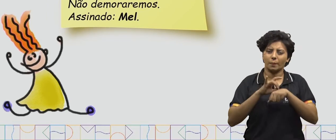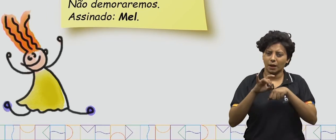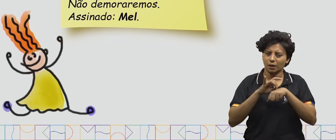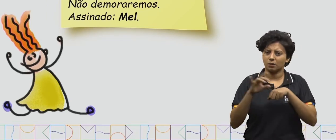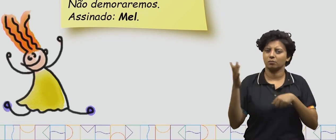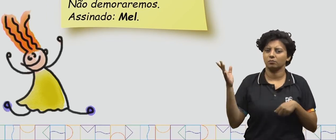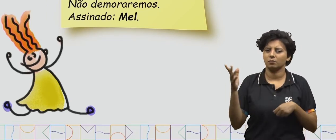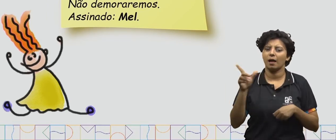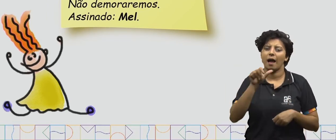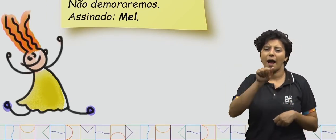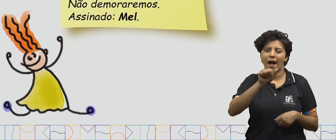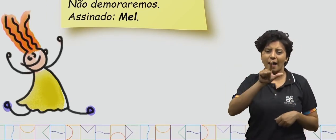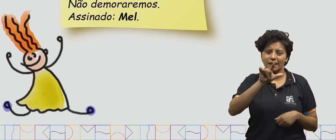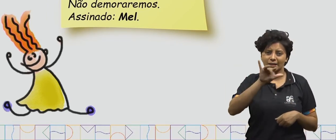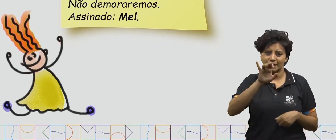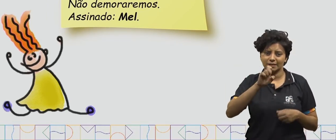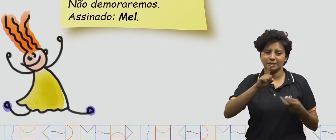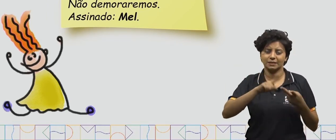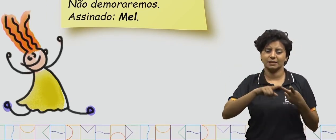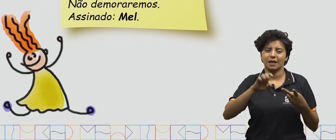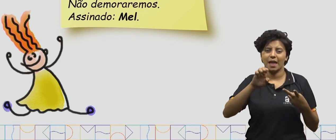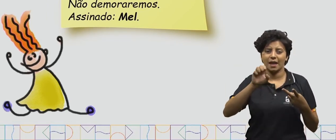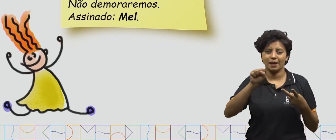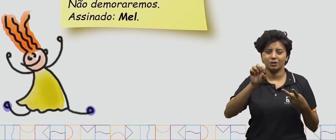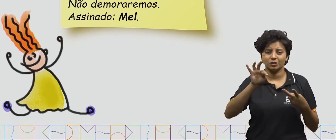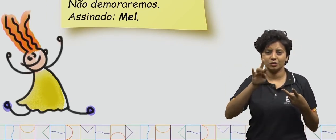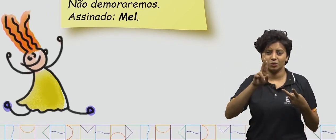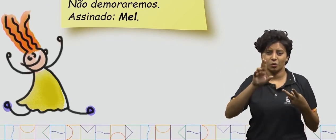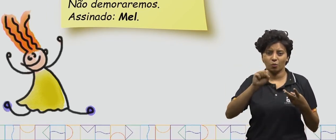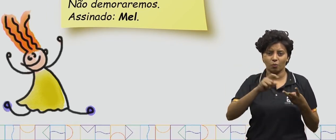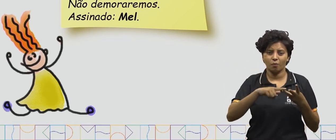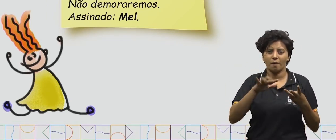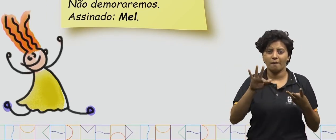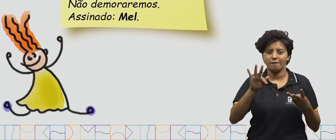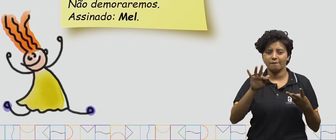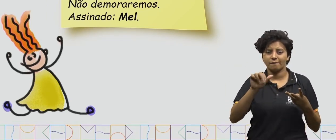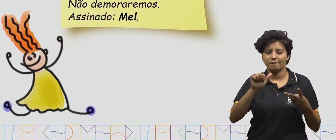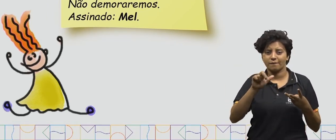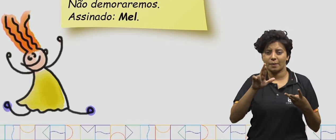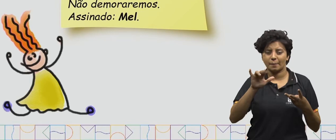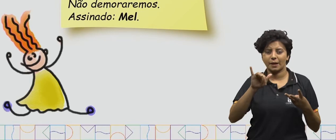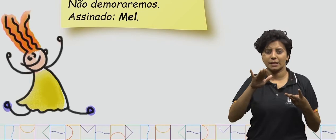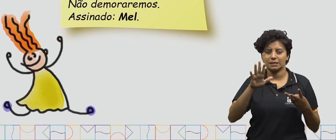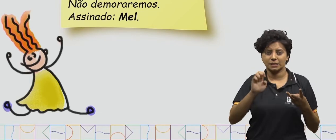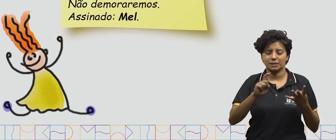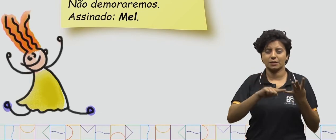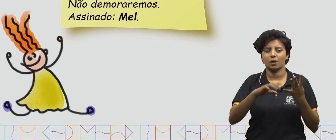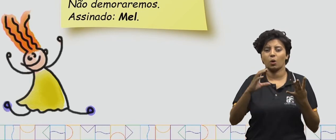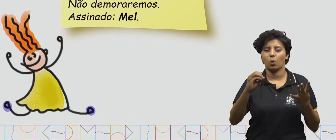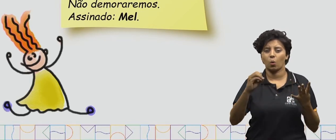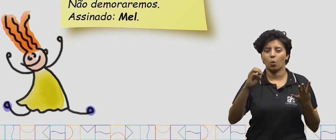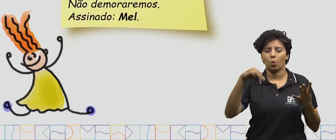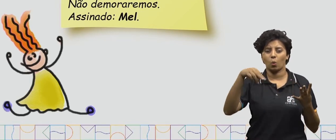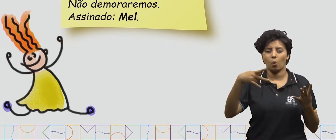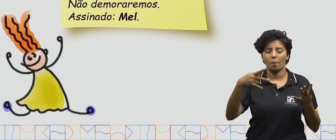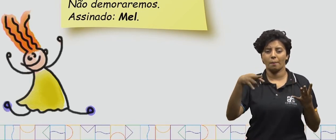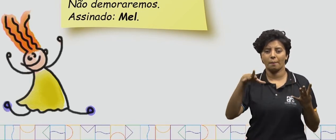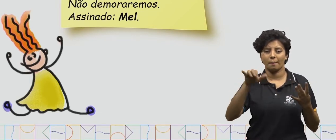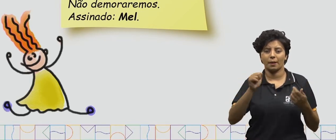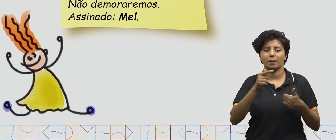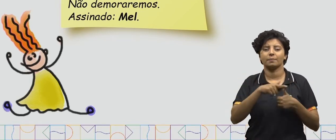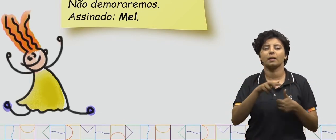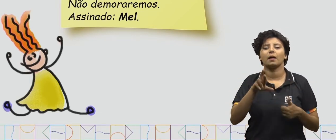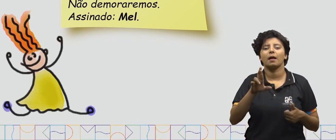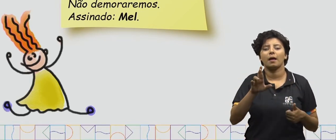Alice, estou, mamãe, farmácia, comprar, remédio, choveu,